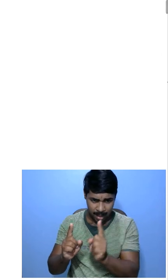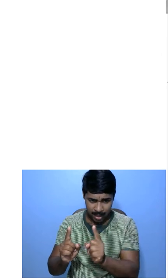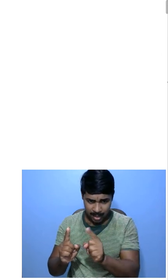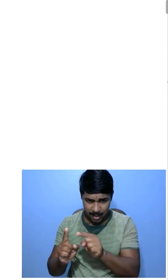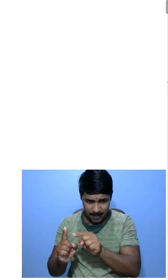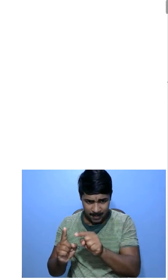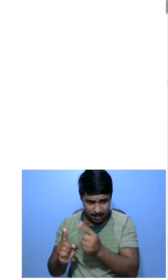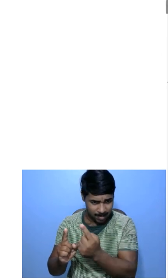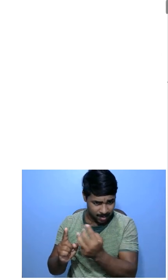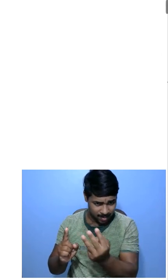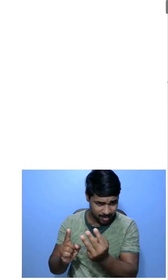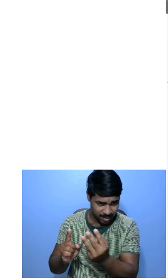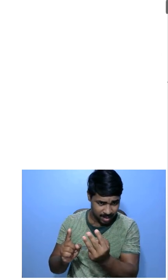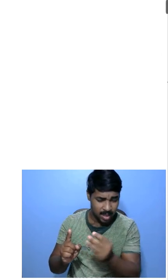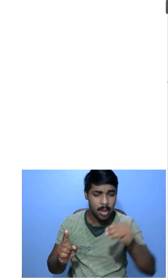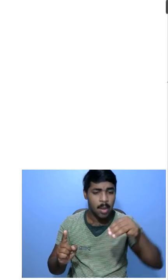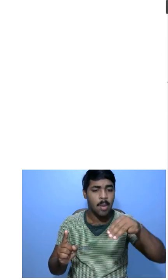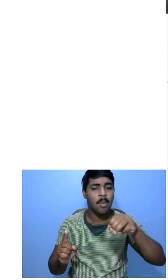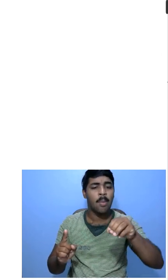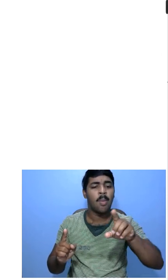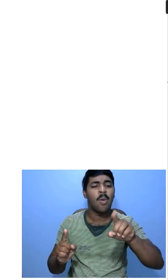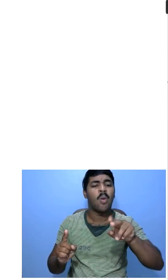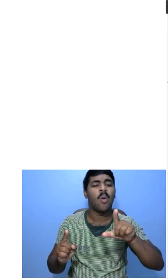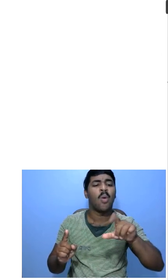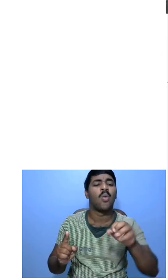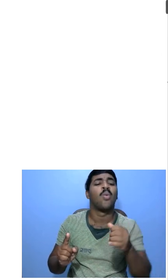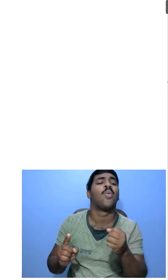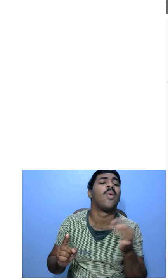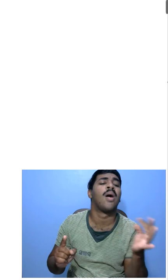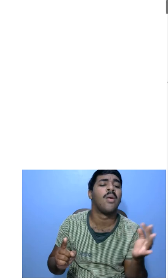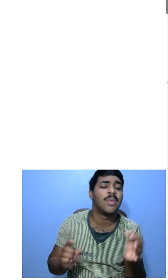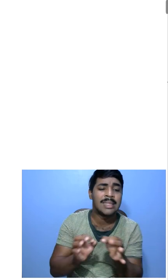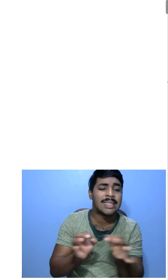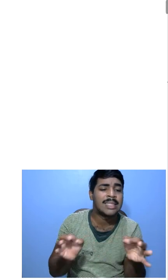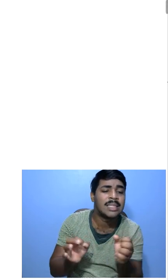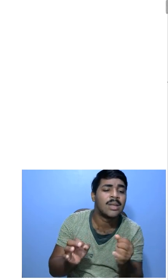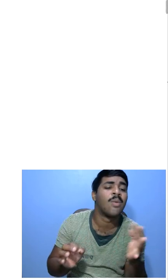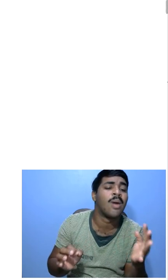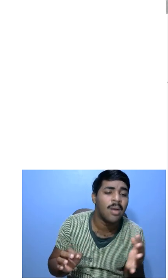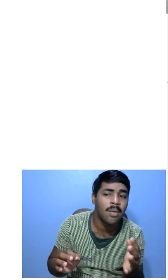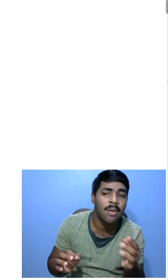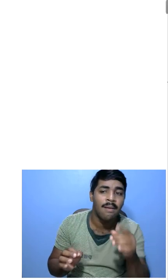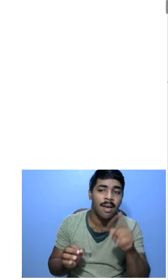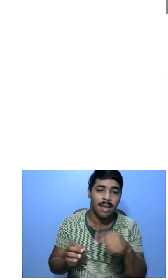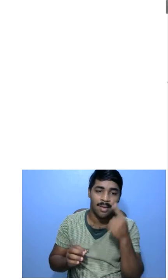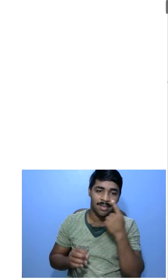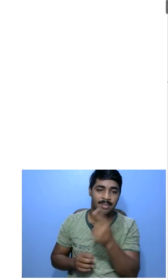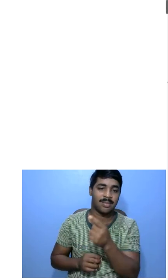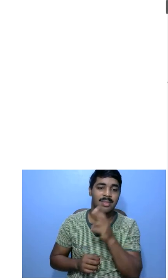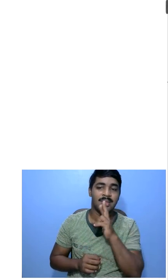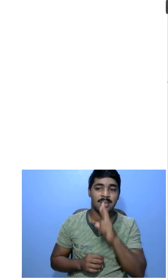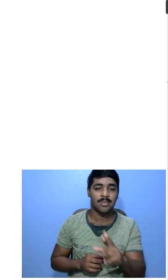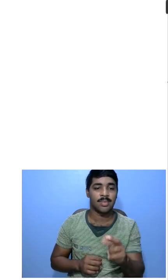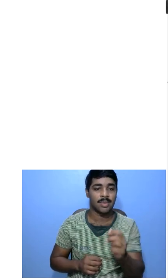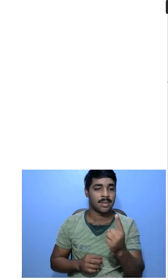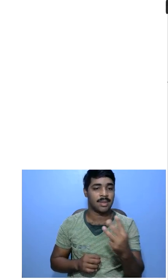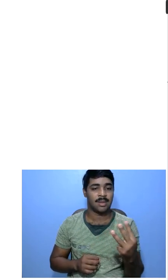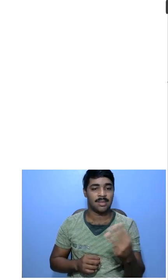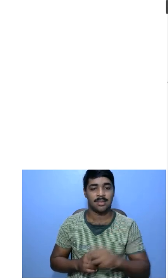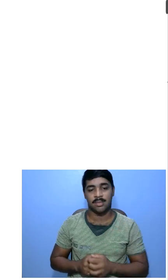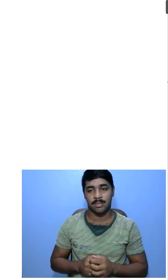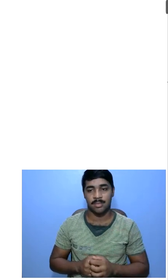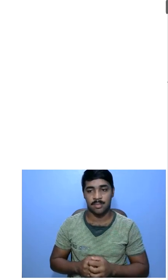Então, a distância de menos 13 até o zero é 13. Então, essa aqui é a nossa